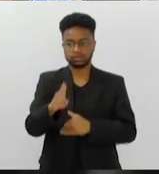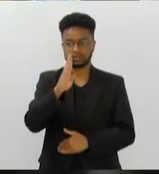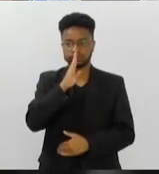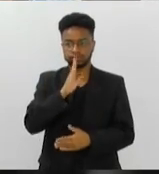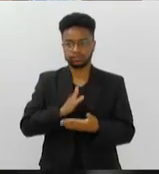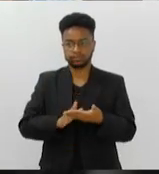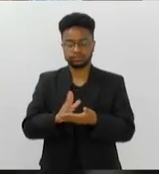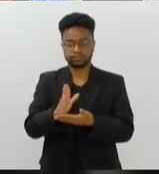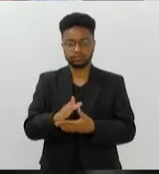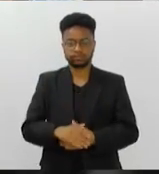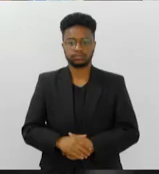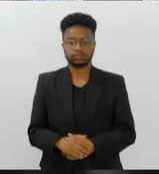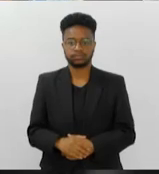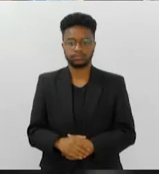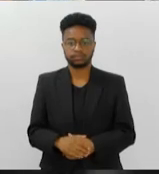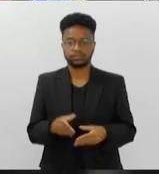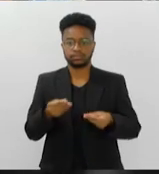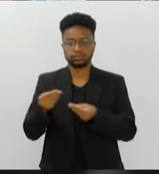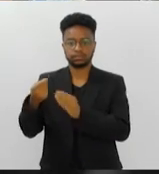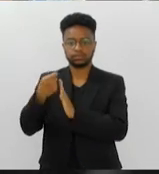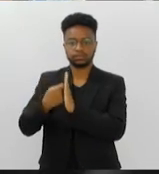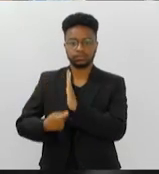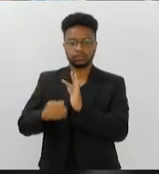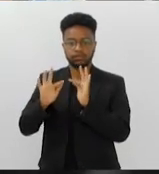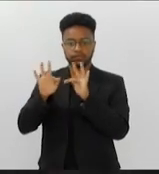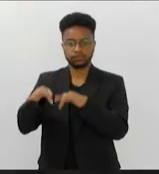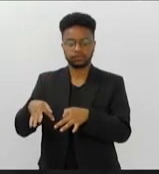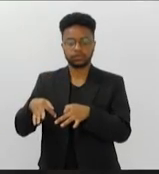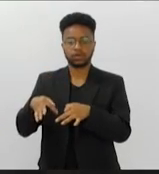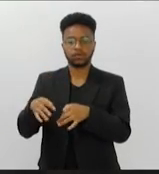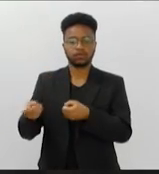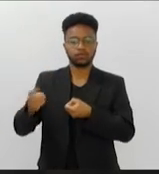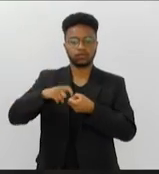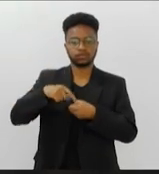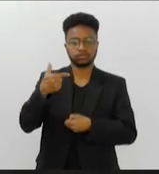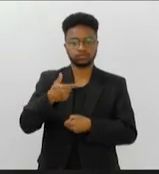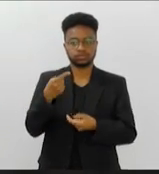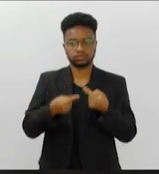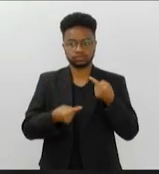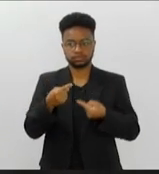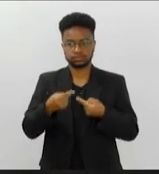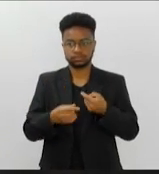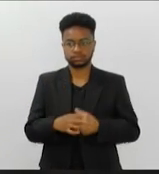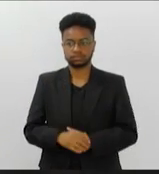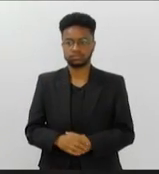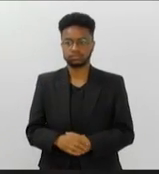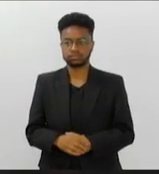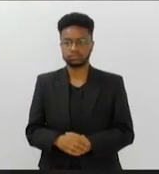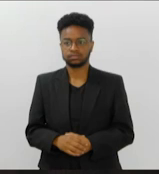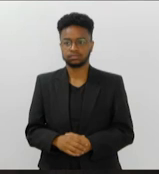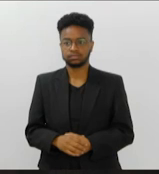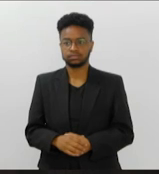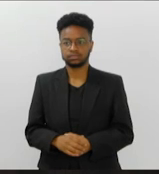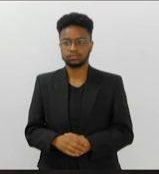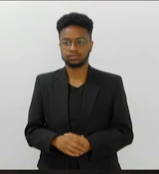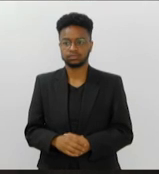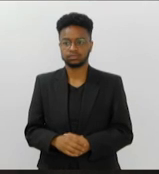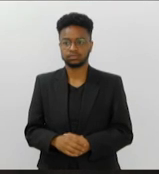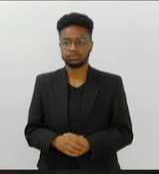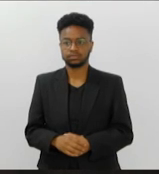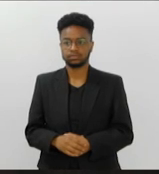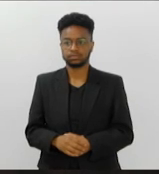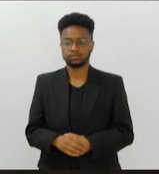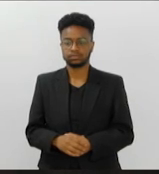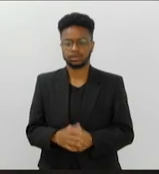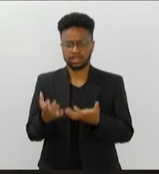estão. Aprovado, vai a redação do vencido para a segunda discussão. Para discussão? Para discutir, não. Não. Quer